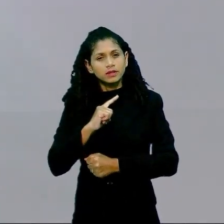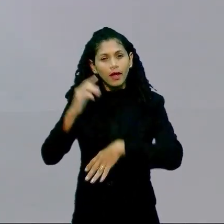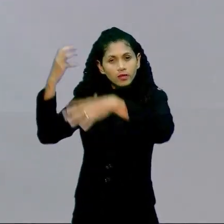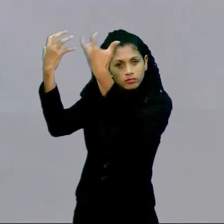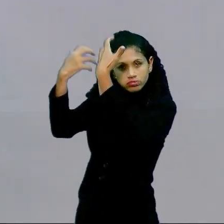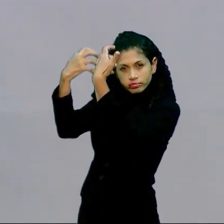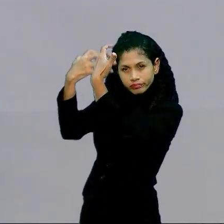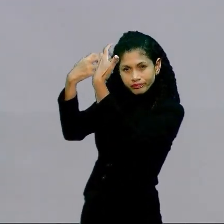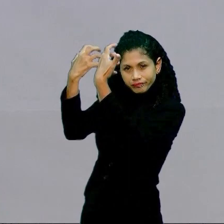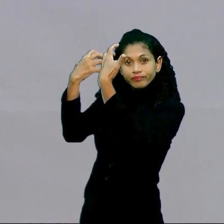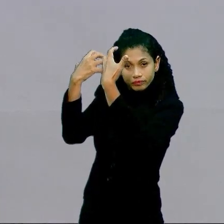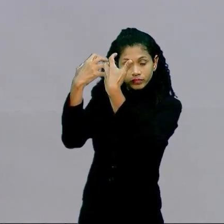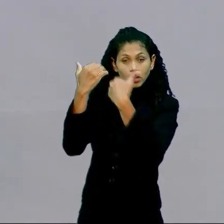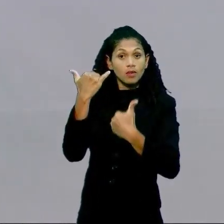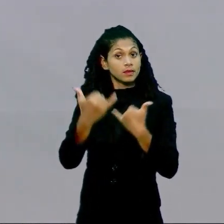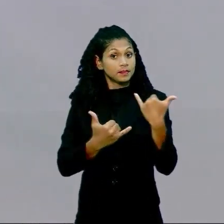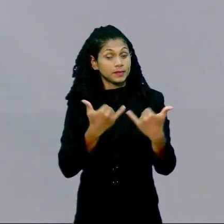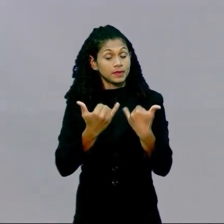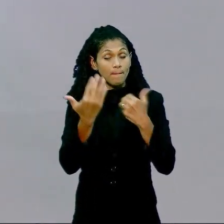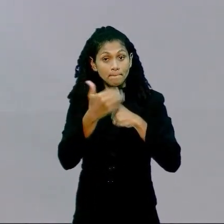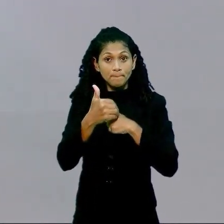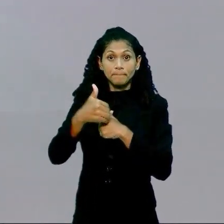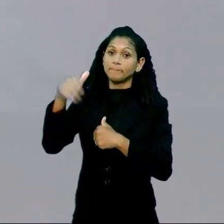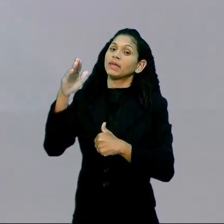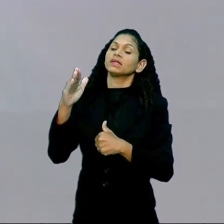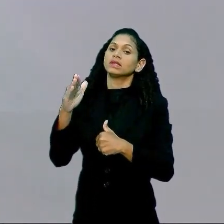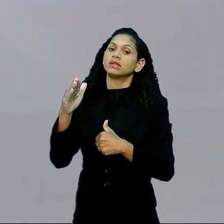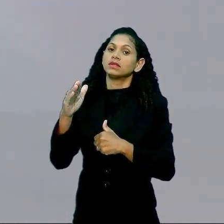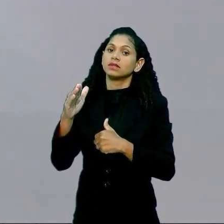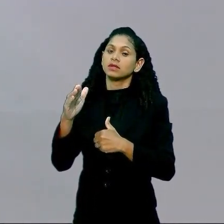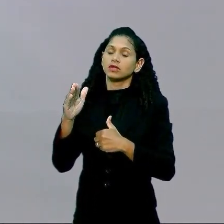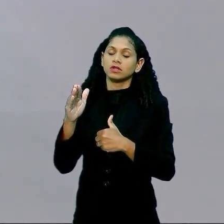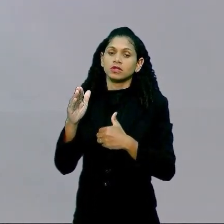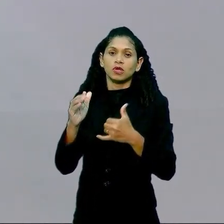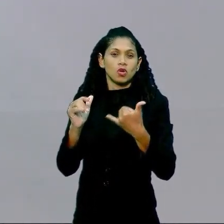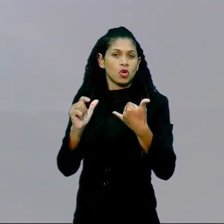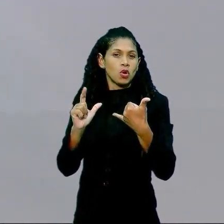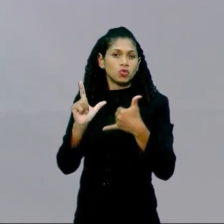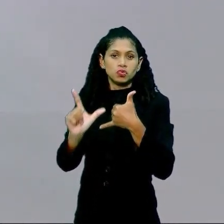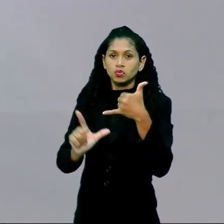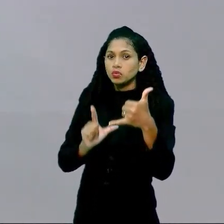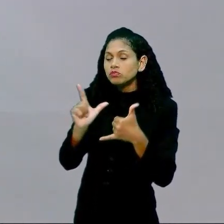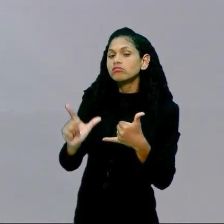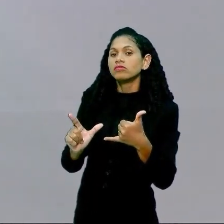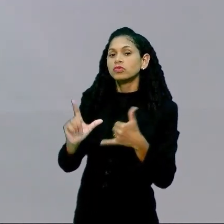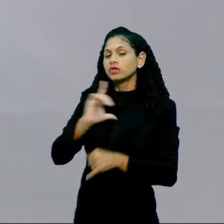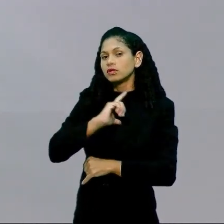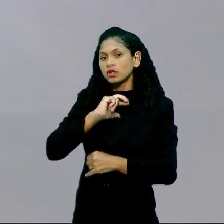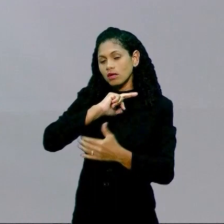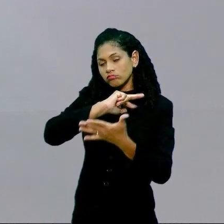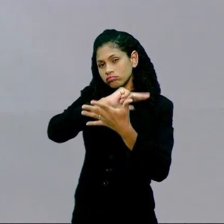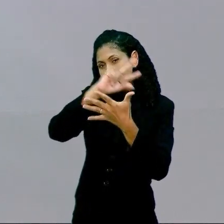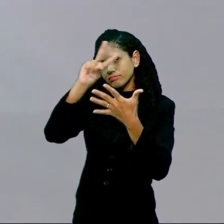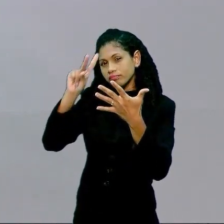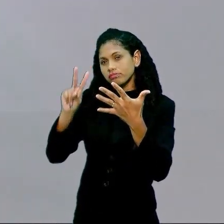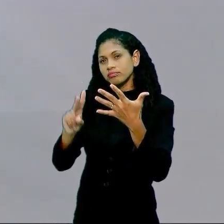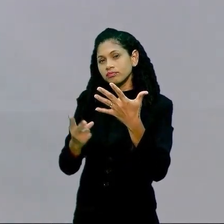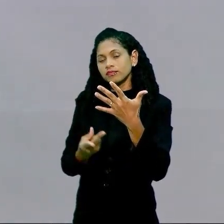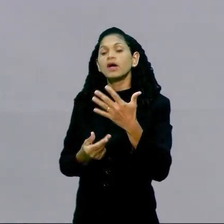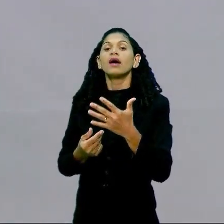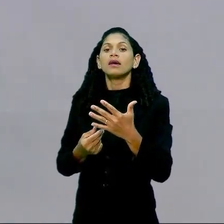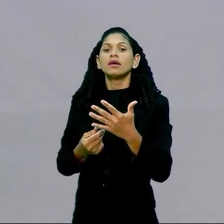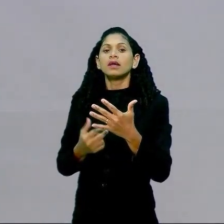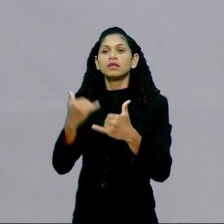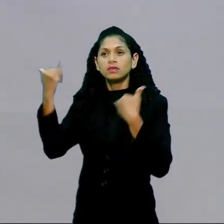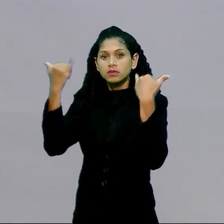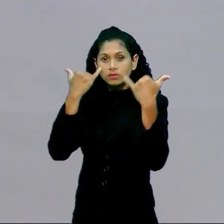brincadeiras são muito mais do que práticas lúdicas. Elas vão perpassar diversa gama de informação que,